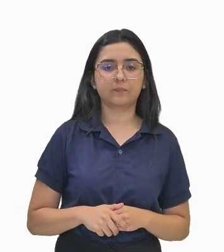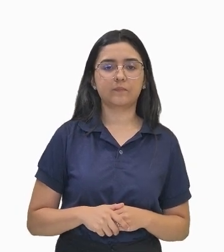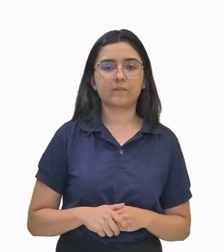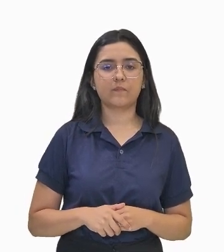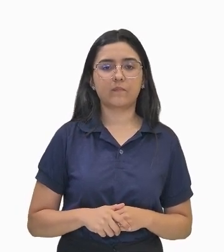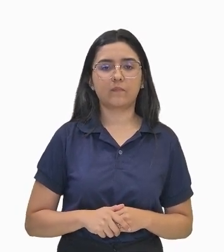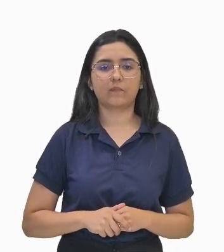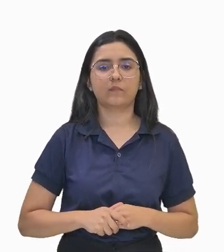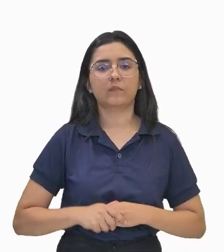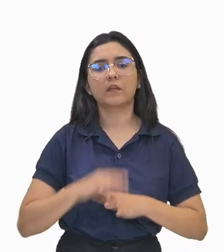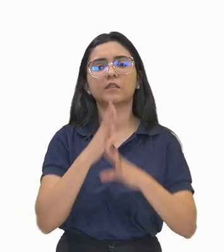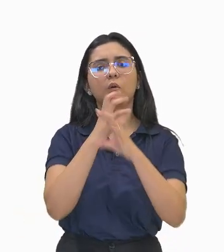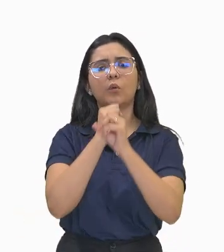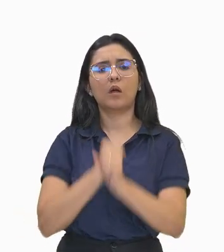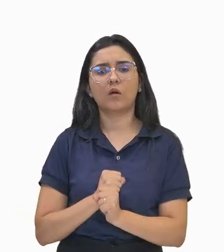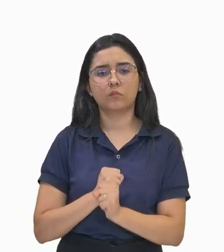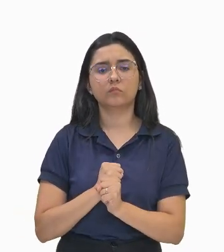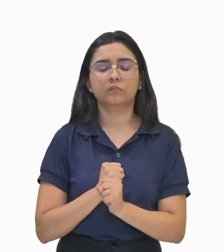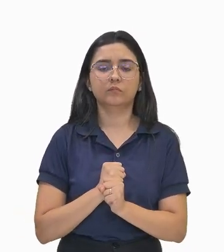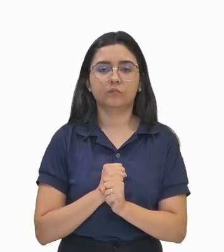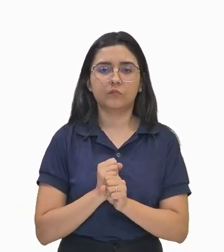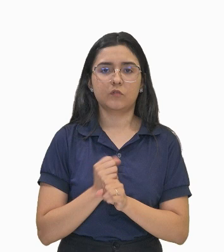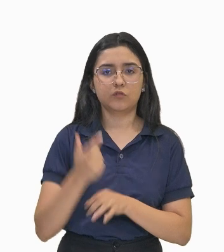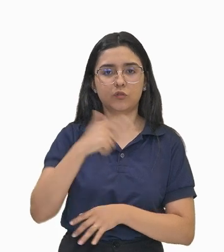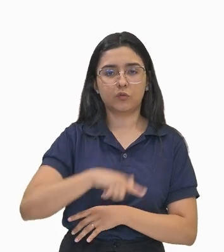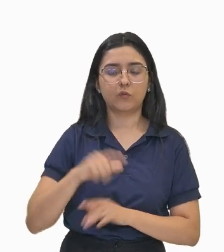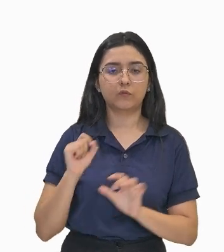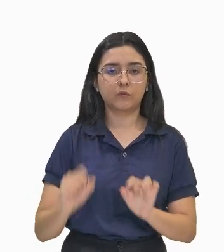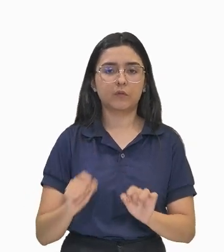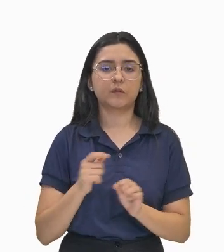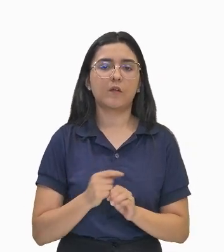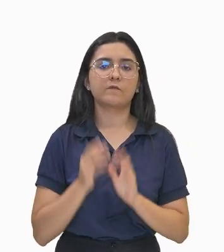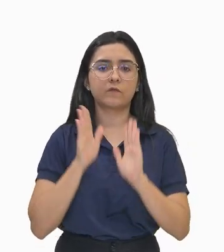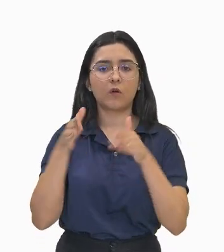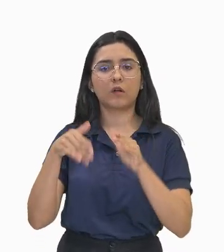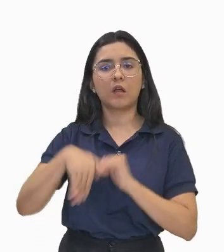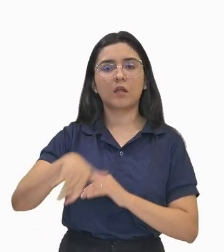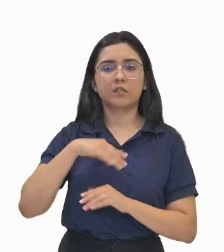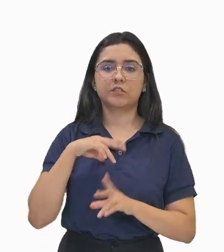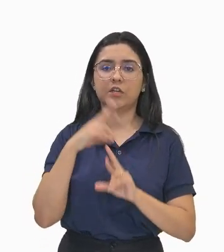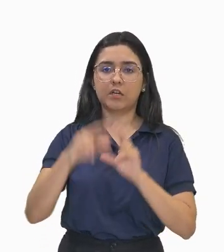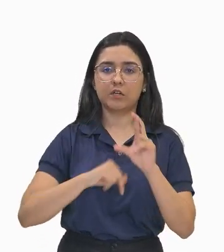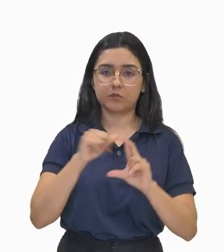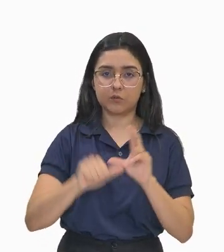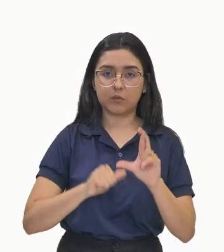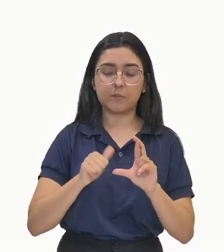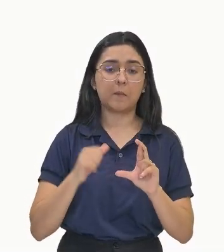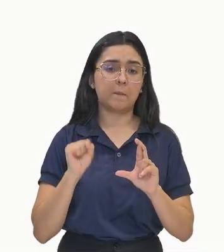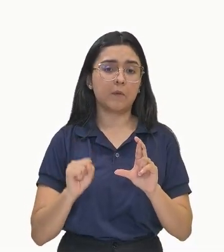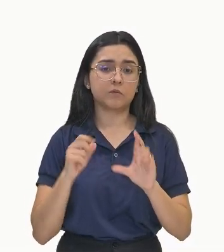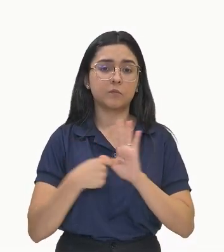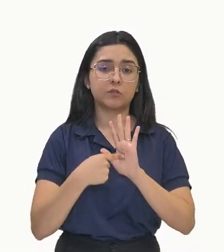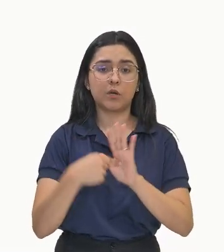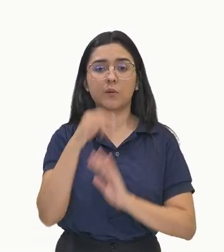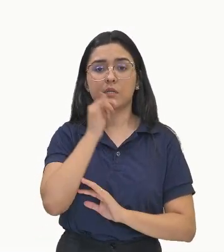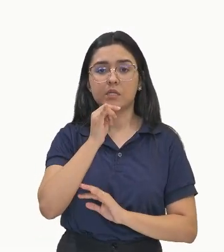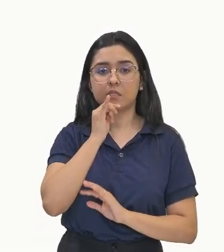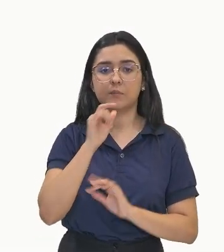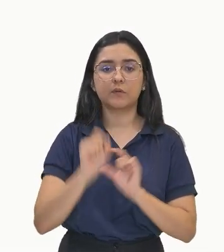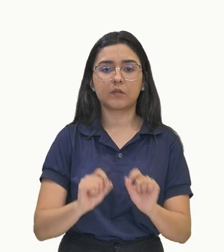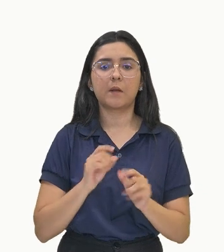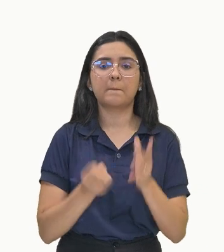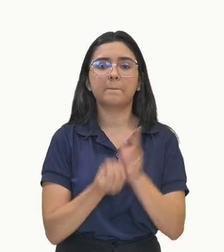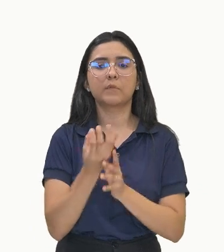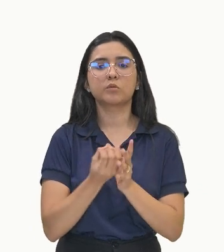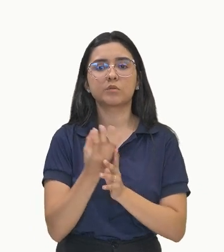O cálculo de rendimento, trazendo novamente para as reações químicas, aqui eu posso trazer o exemplo da produção